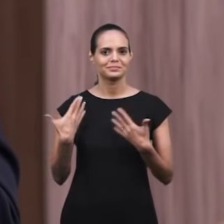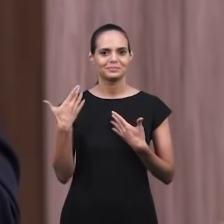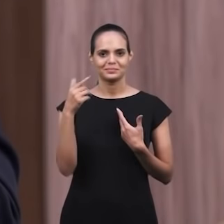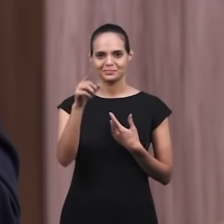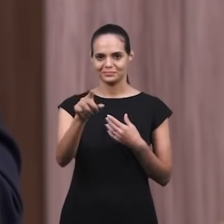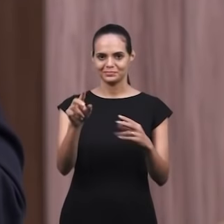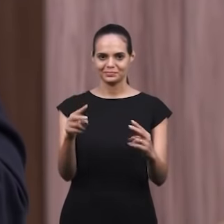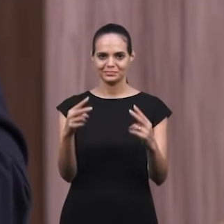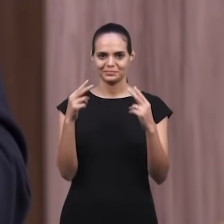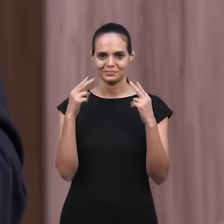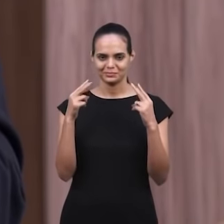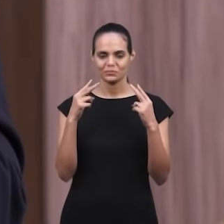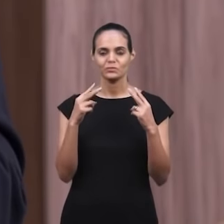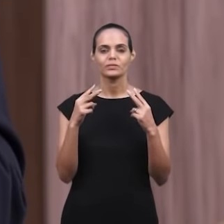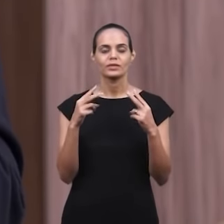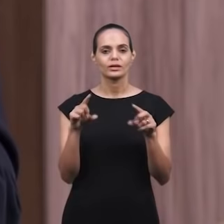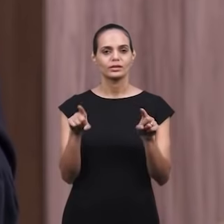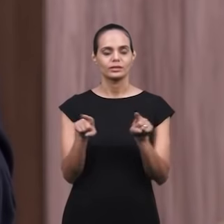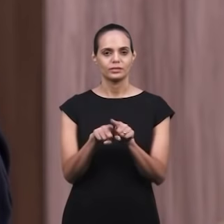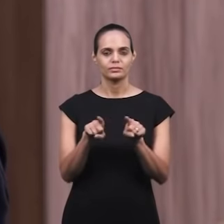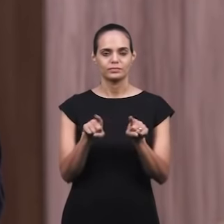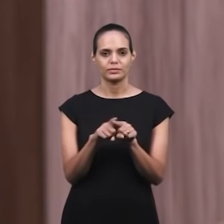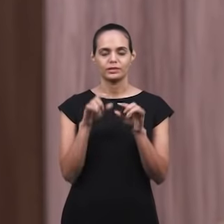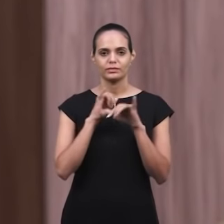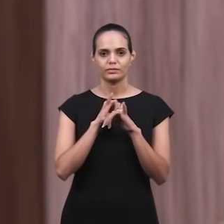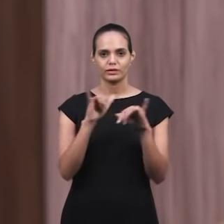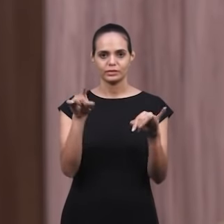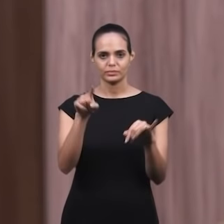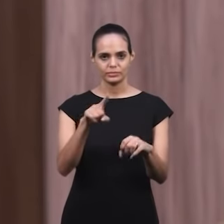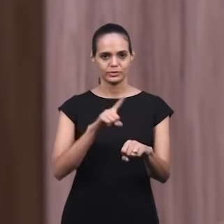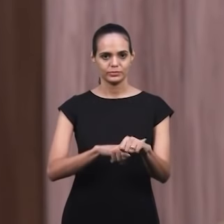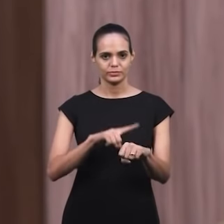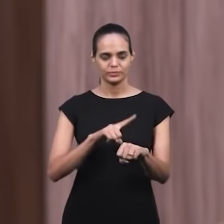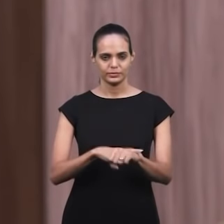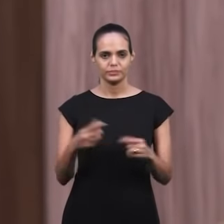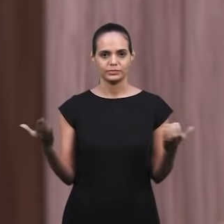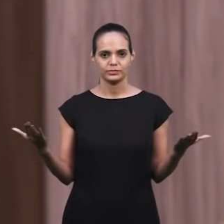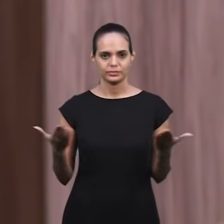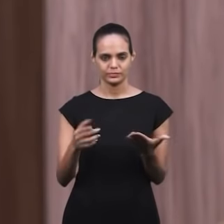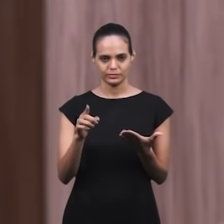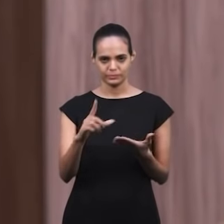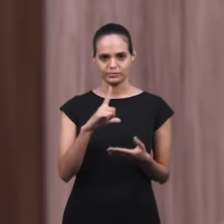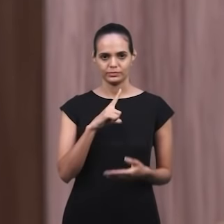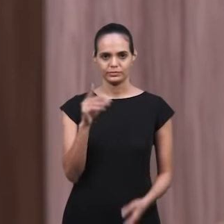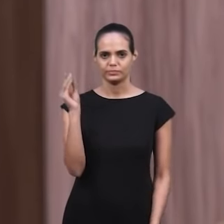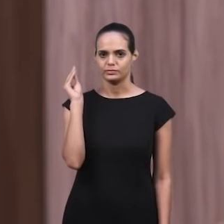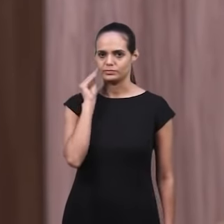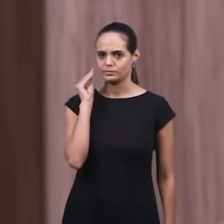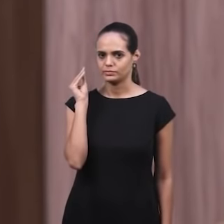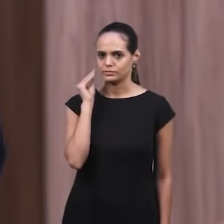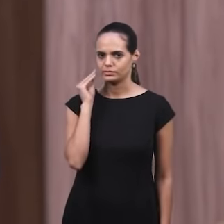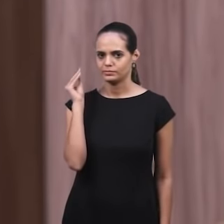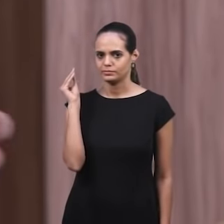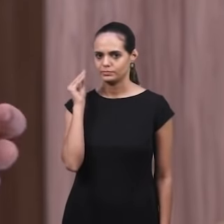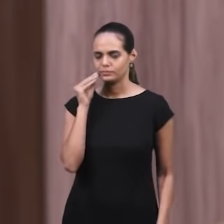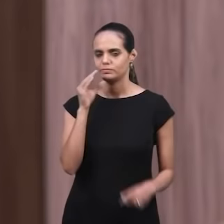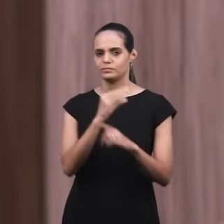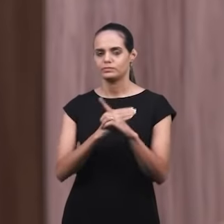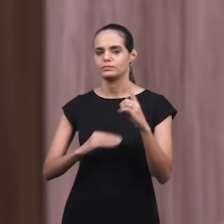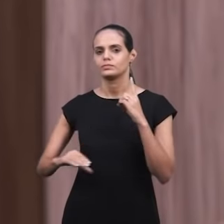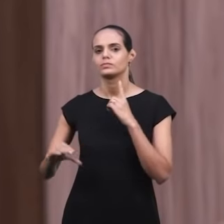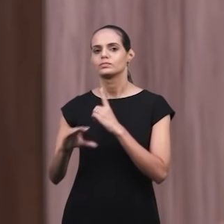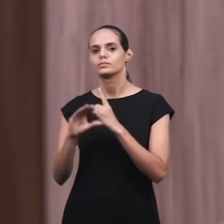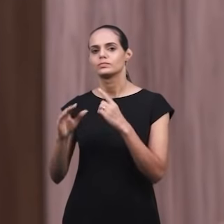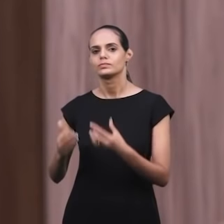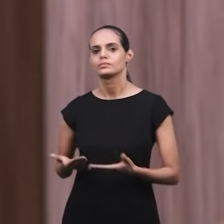sua audiência. E eu quero te dizer que este momento é um momento no qual você tem uma oportunidade de cultuar ao